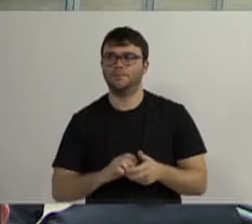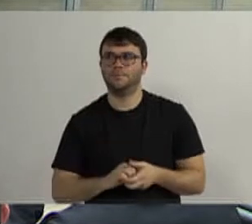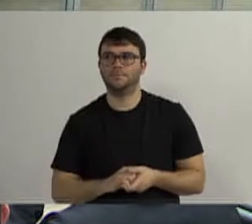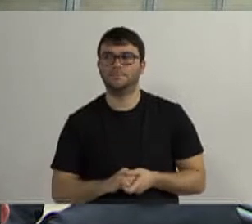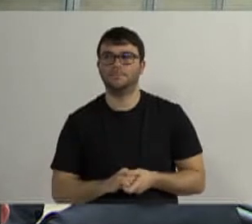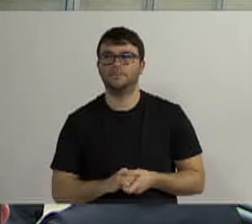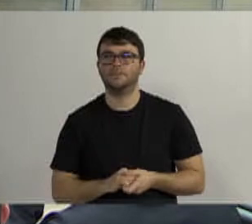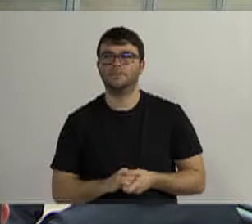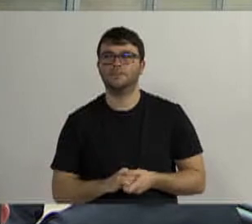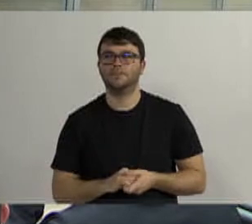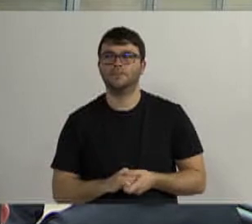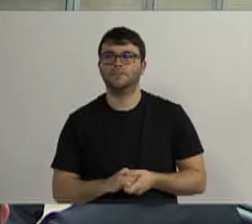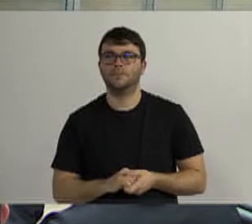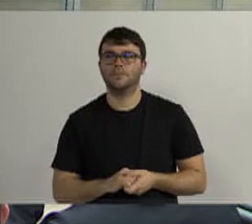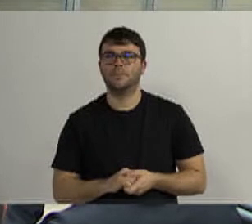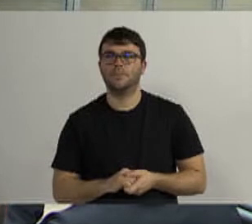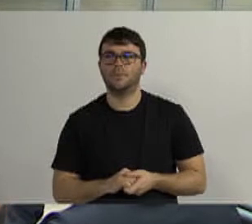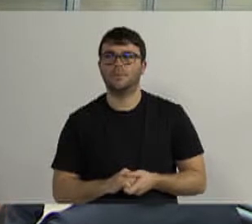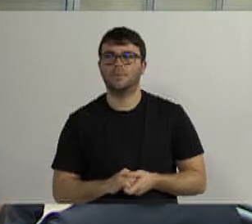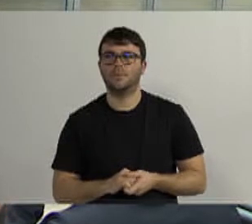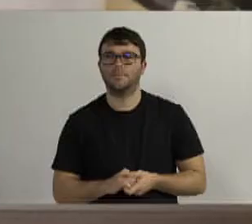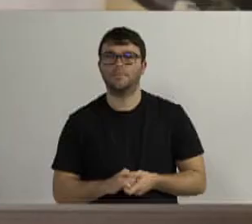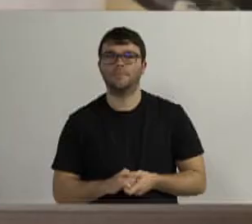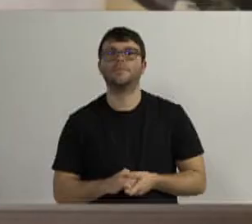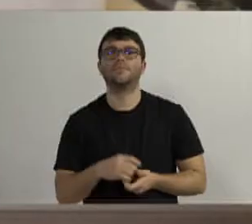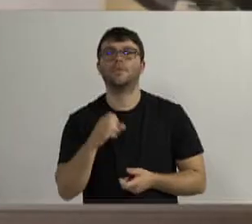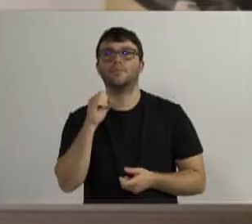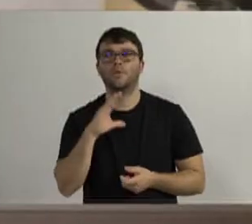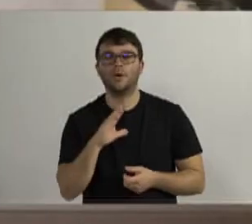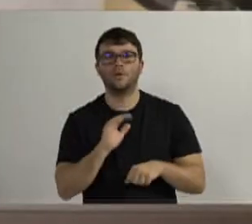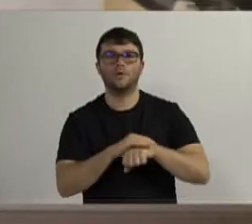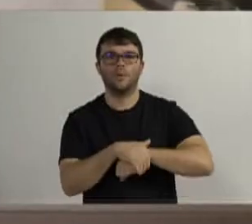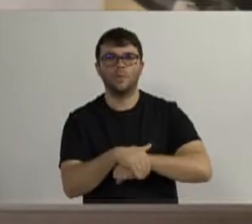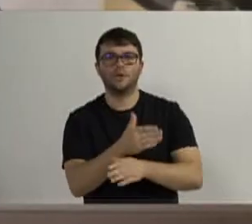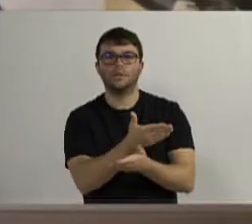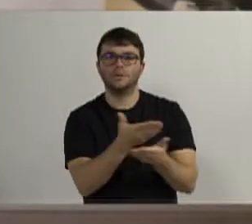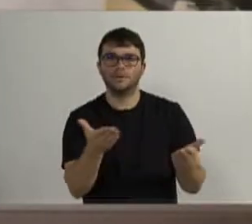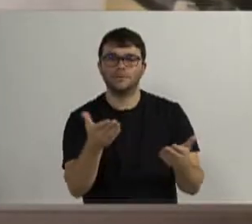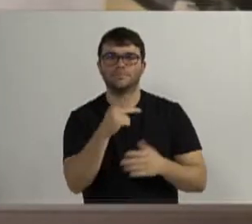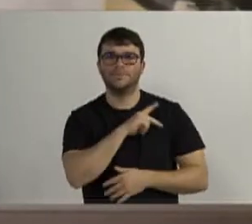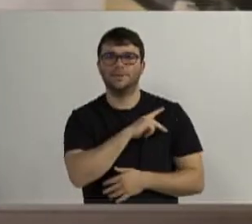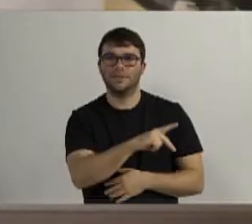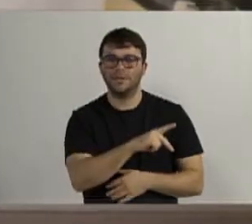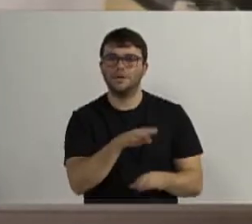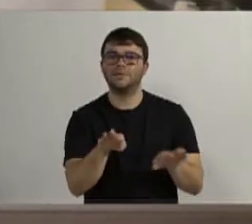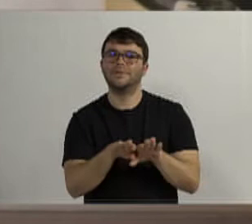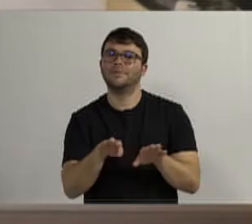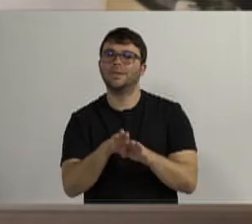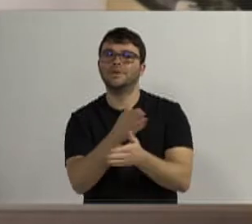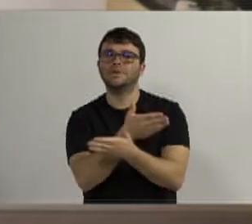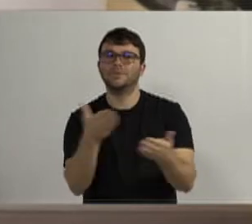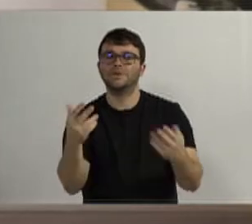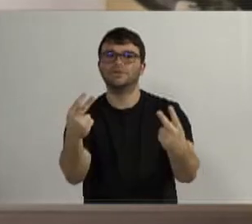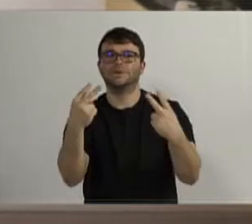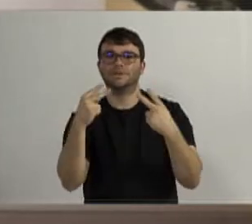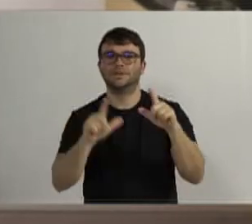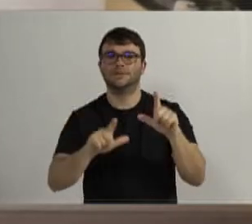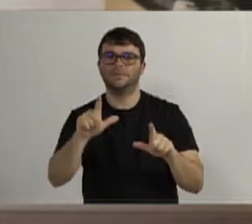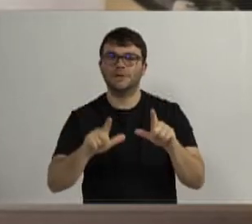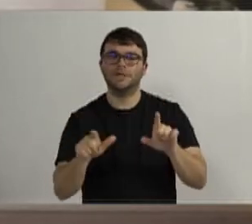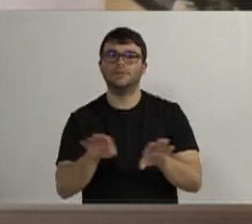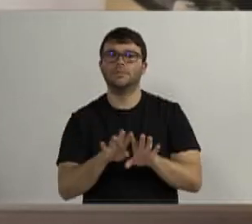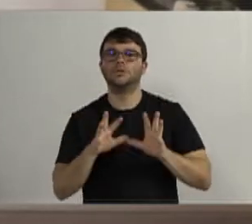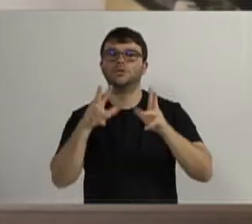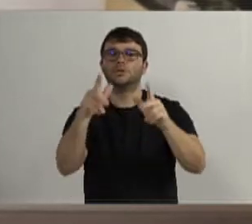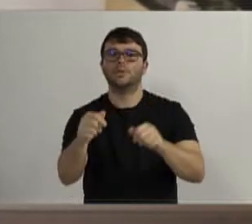informar Boa noite senhor presidente Boa noite a todos os telespectadores boa noite todos